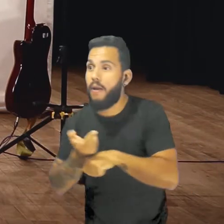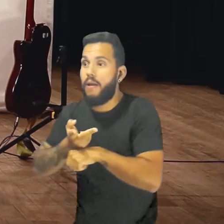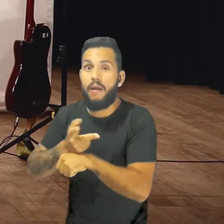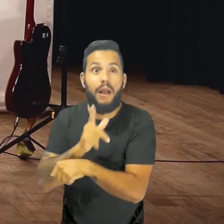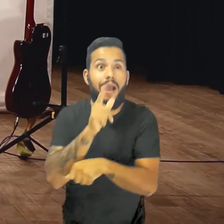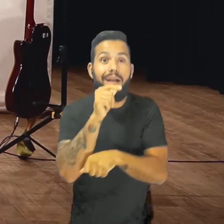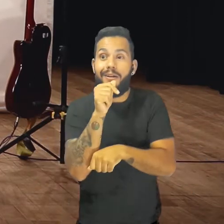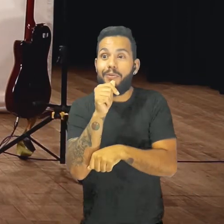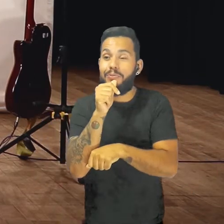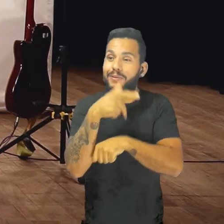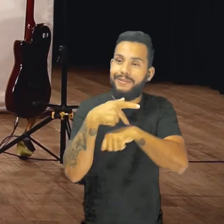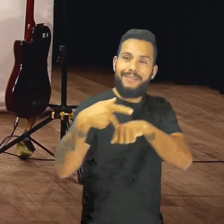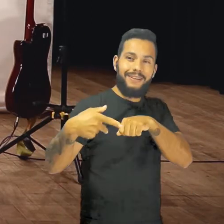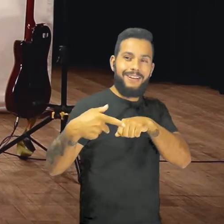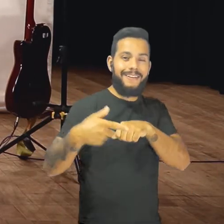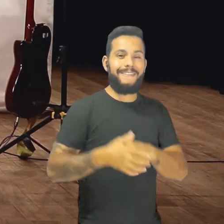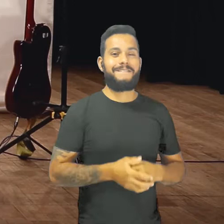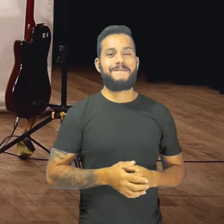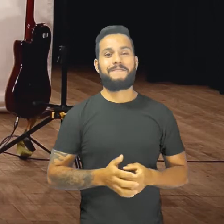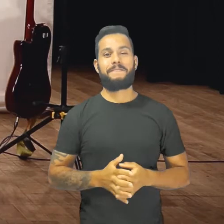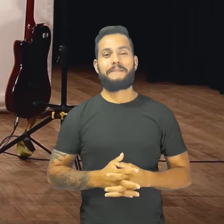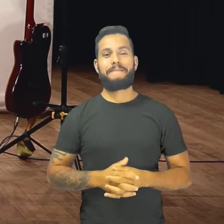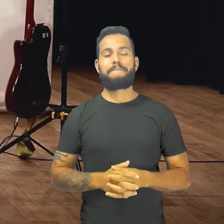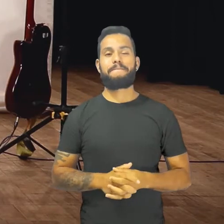acharemos água pura.